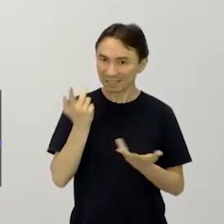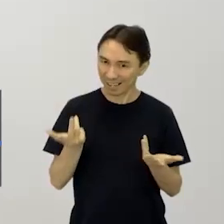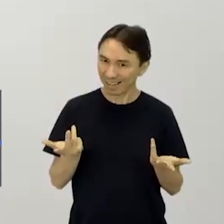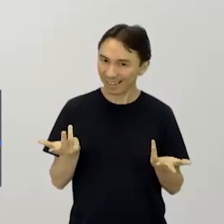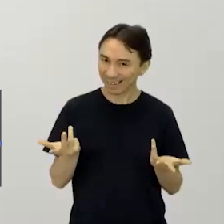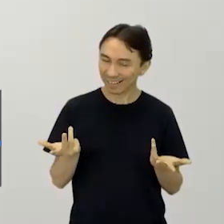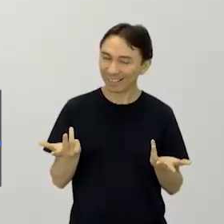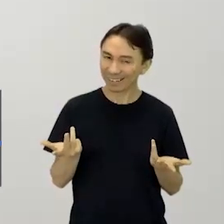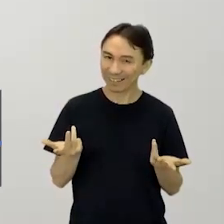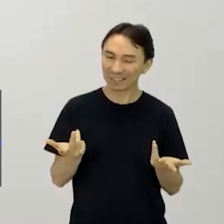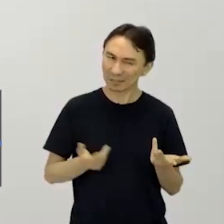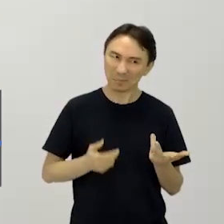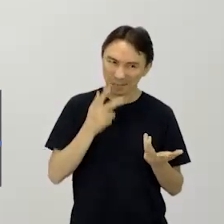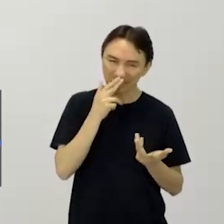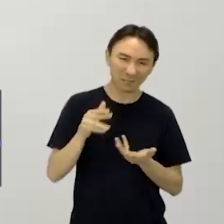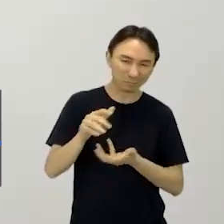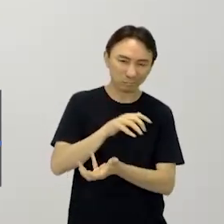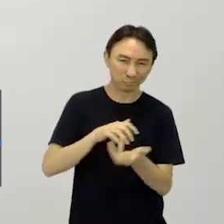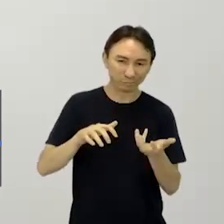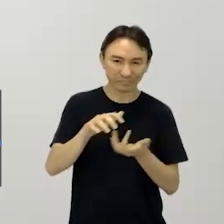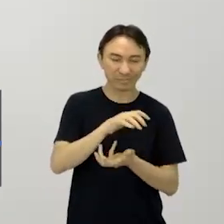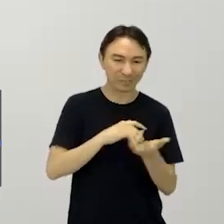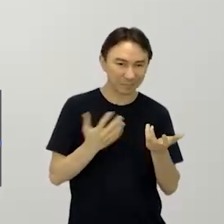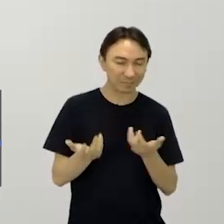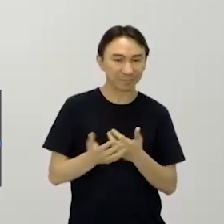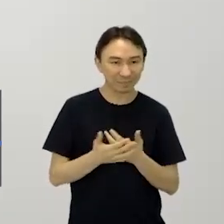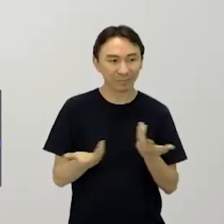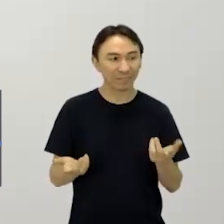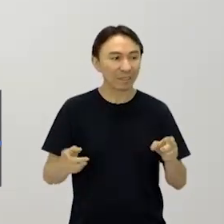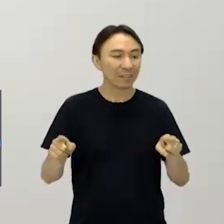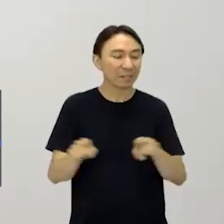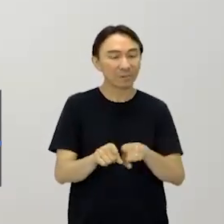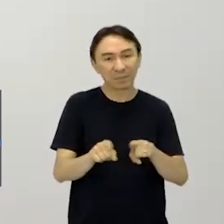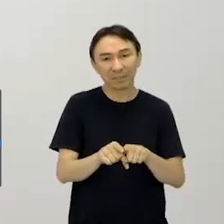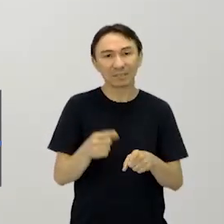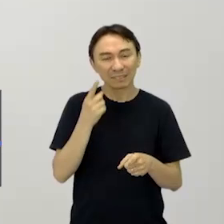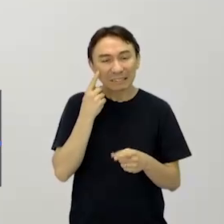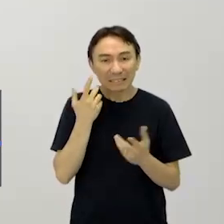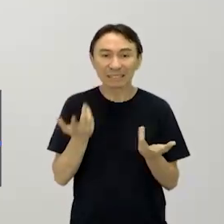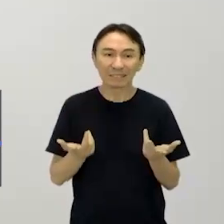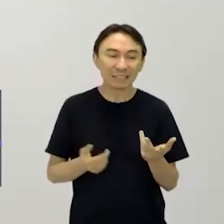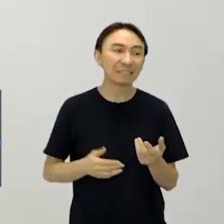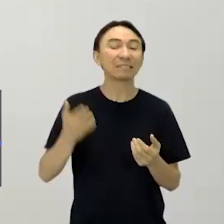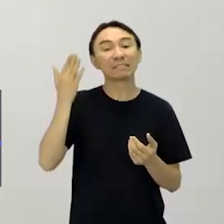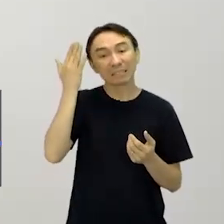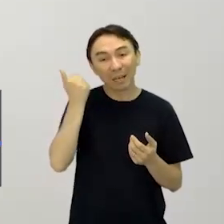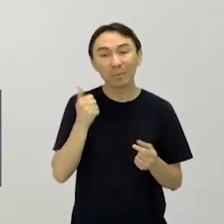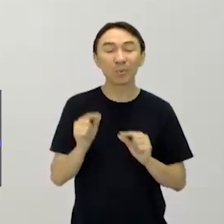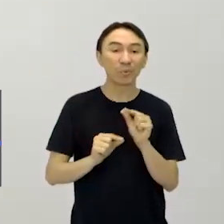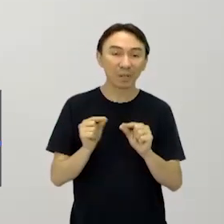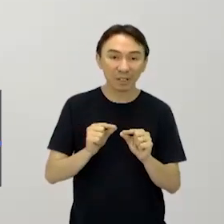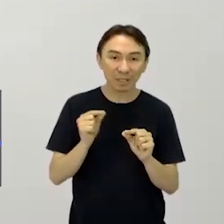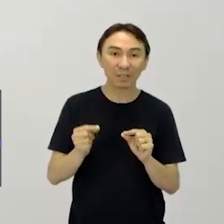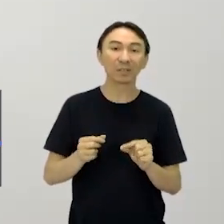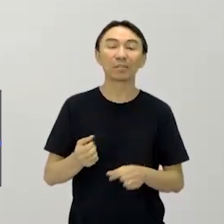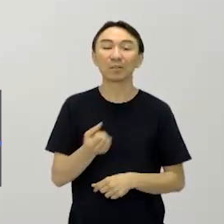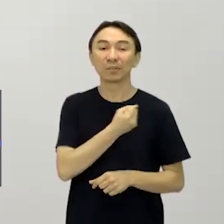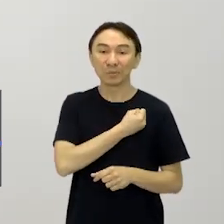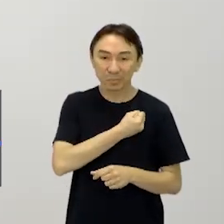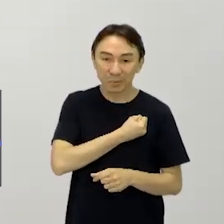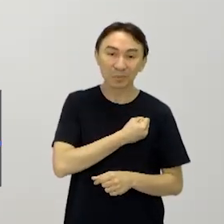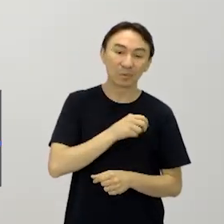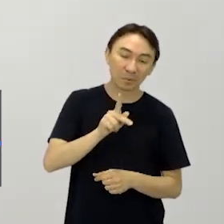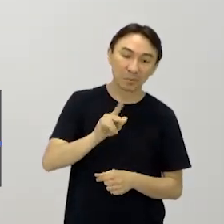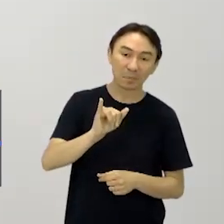Portanto, ela também é não recursiva, ela não depende de nada, né? A gente só sabe a definição. Os números primos são aqueles que têm só dois divisores,